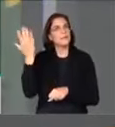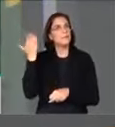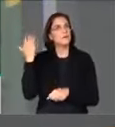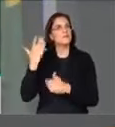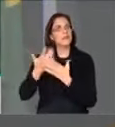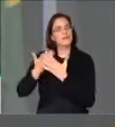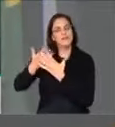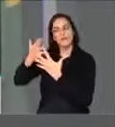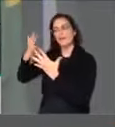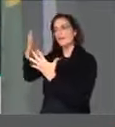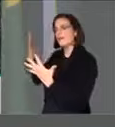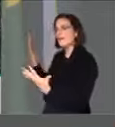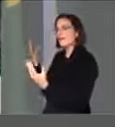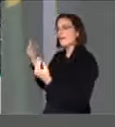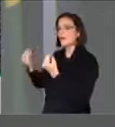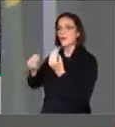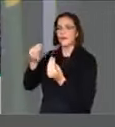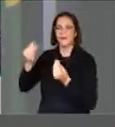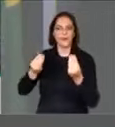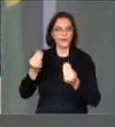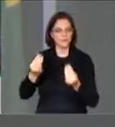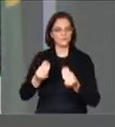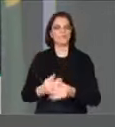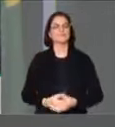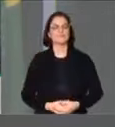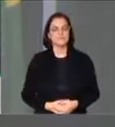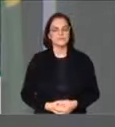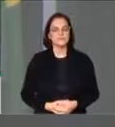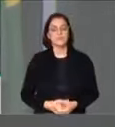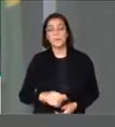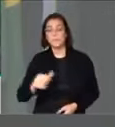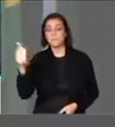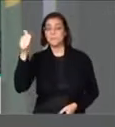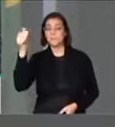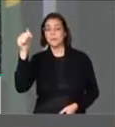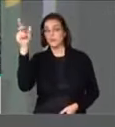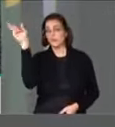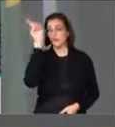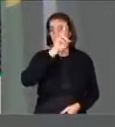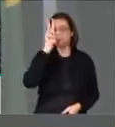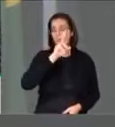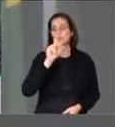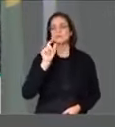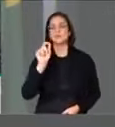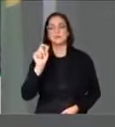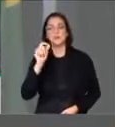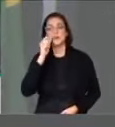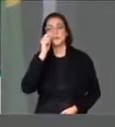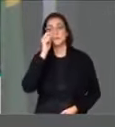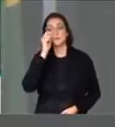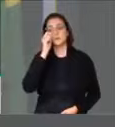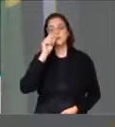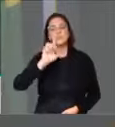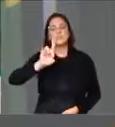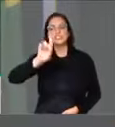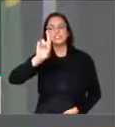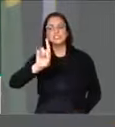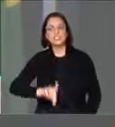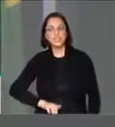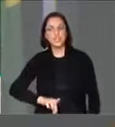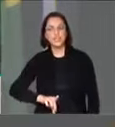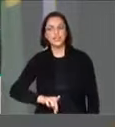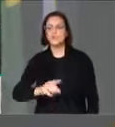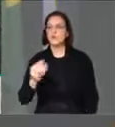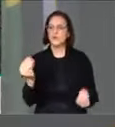né? Lembrando, eu acho que a primeira lembrança é que direitos são sempre um processo